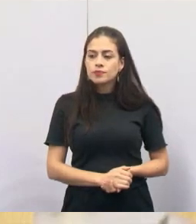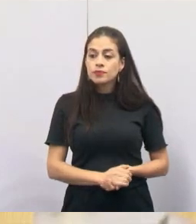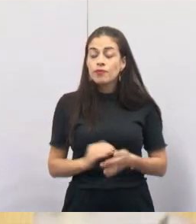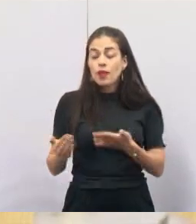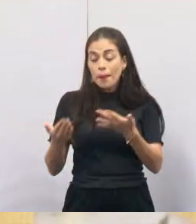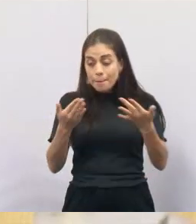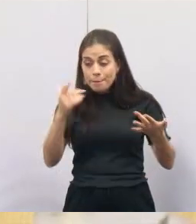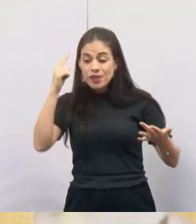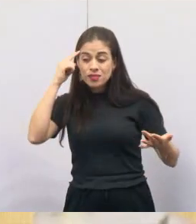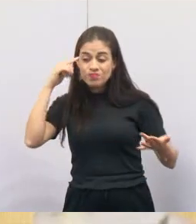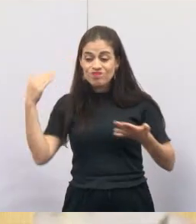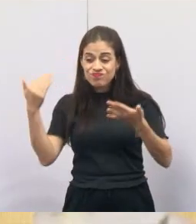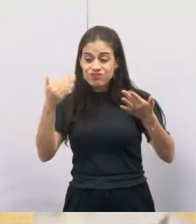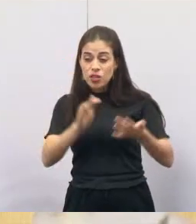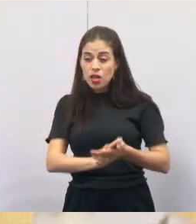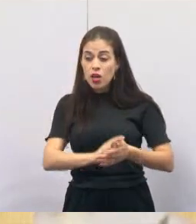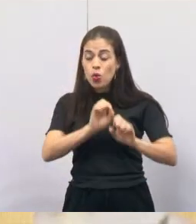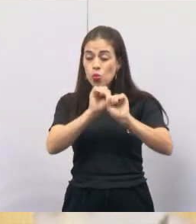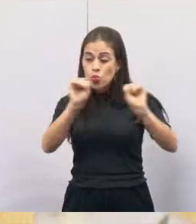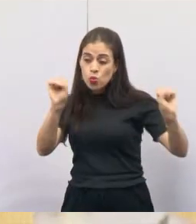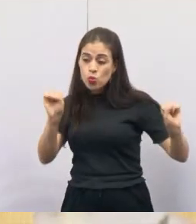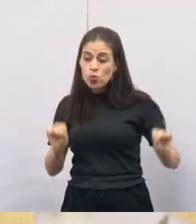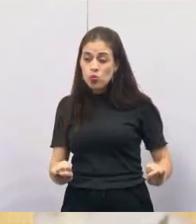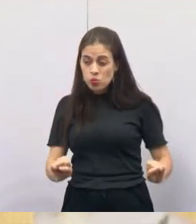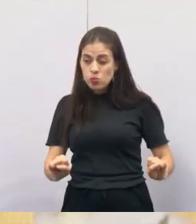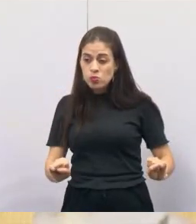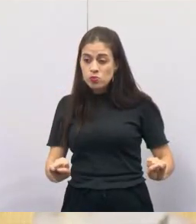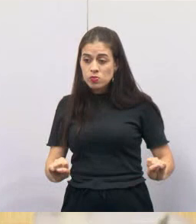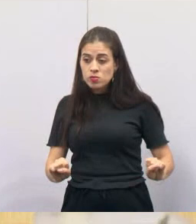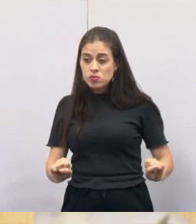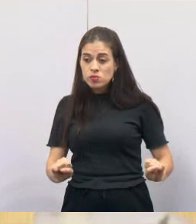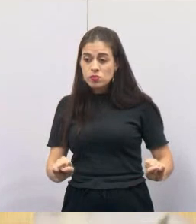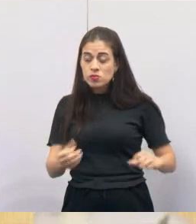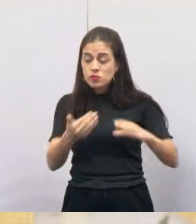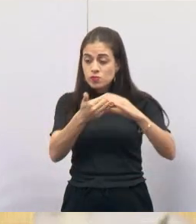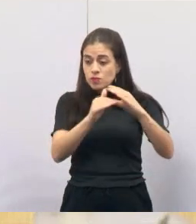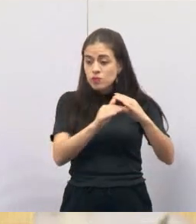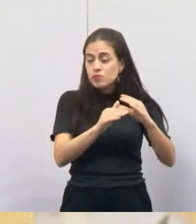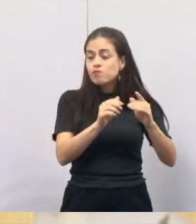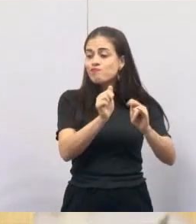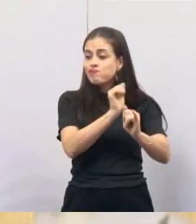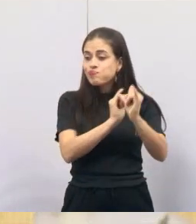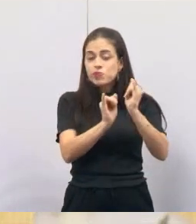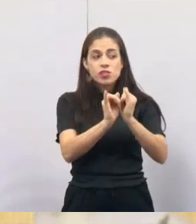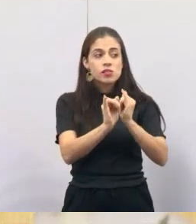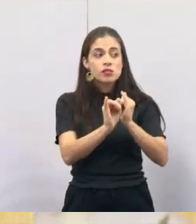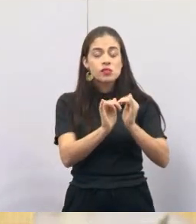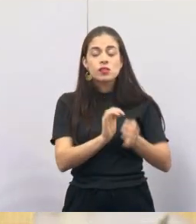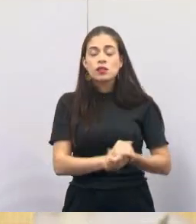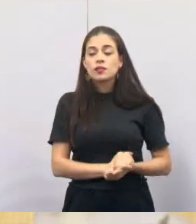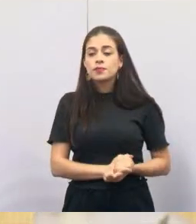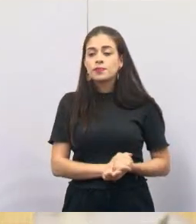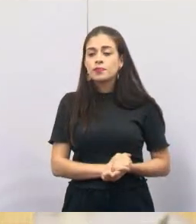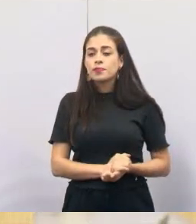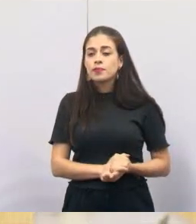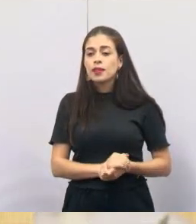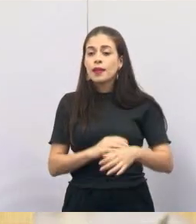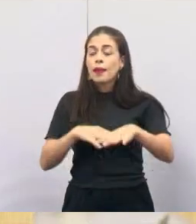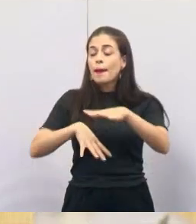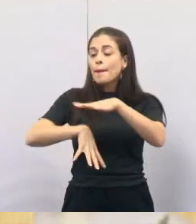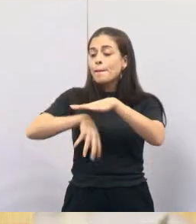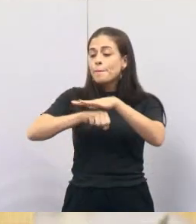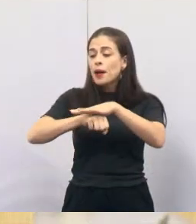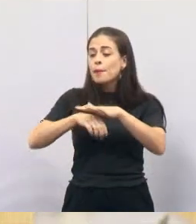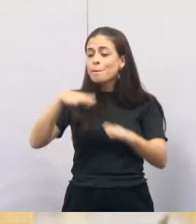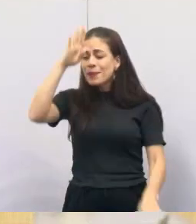Considerando que o sistema de notificação eletrônica, apesar de ser um aplicativo gratuito para